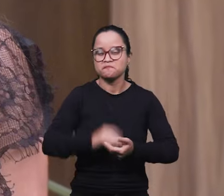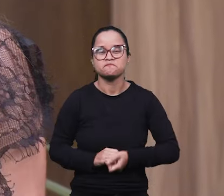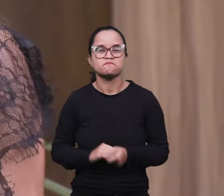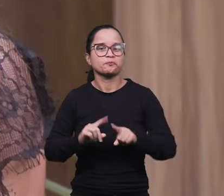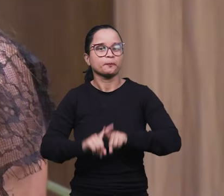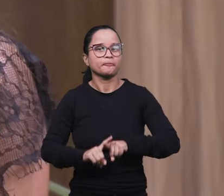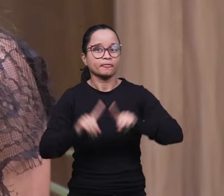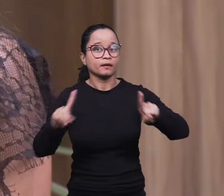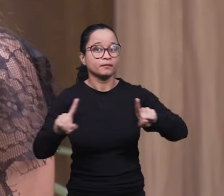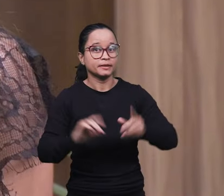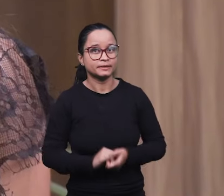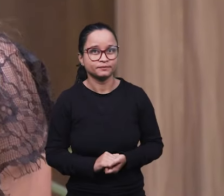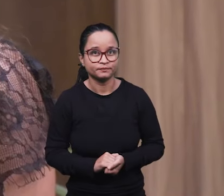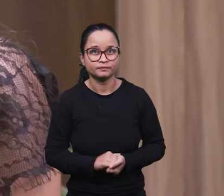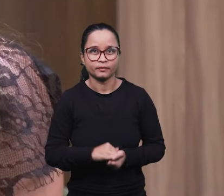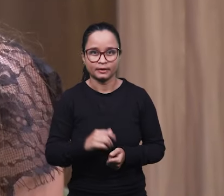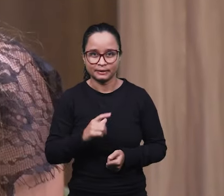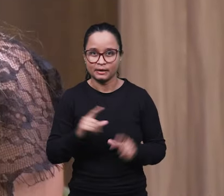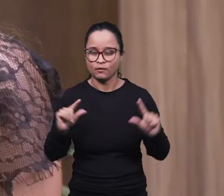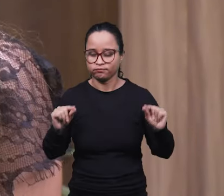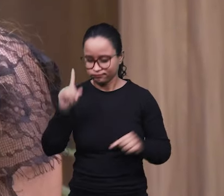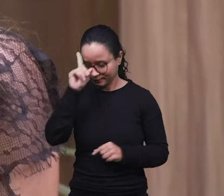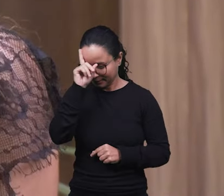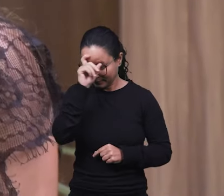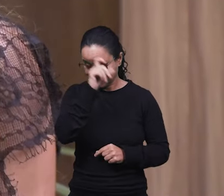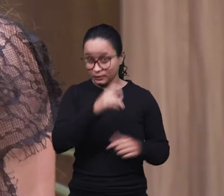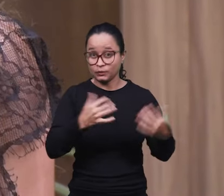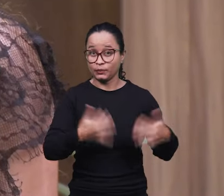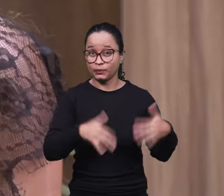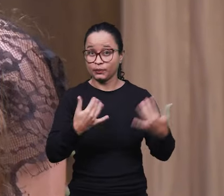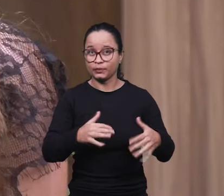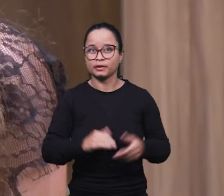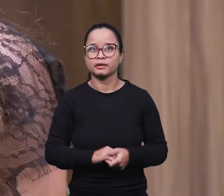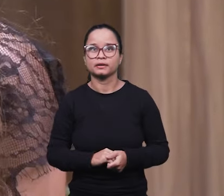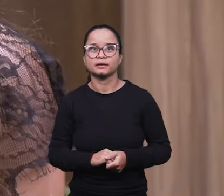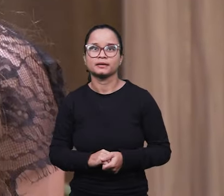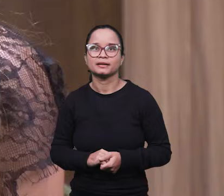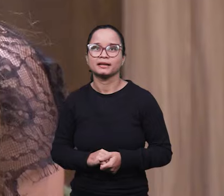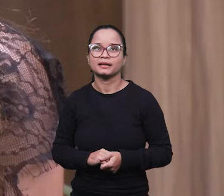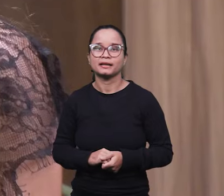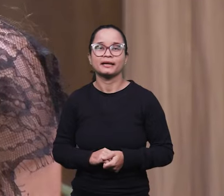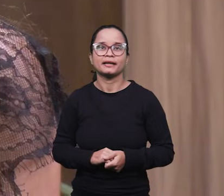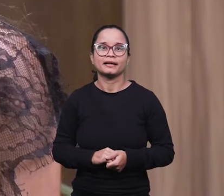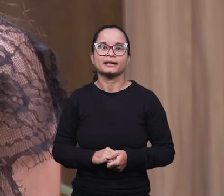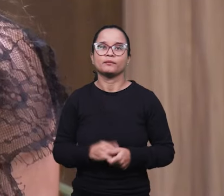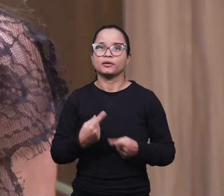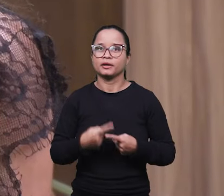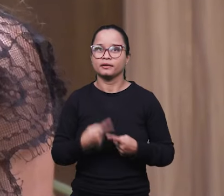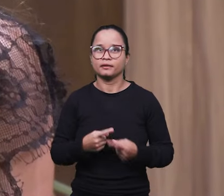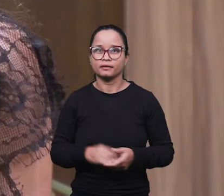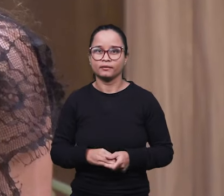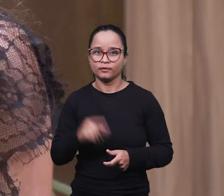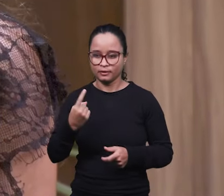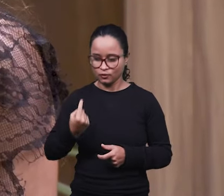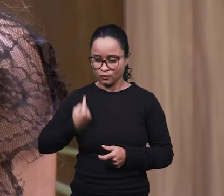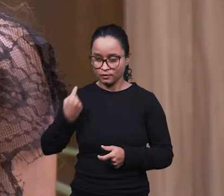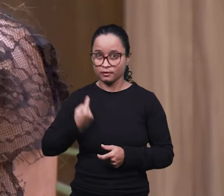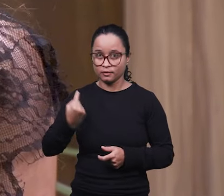mas tem a parte mais difícil da não assim das Dores Vamos colocar assim porque você tá ali